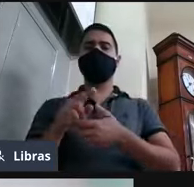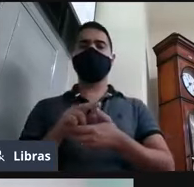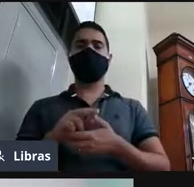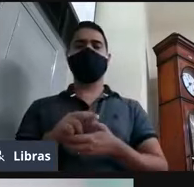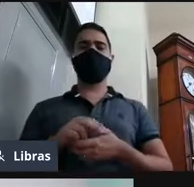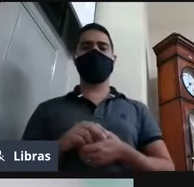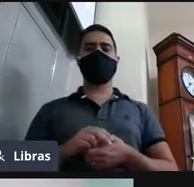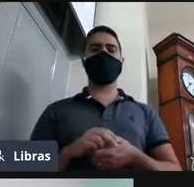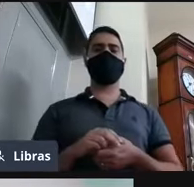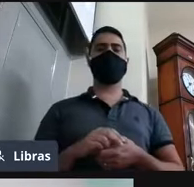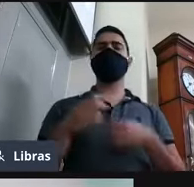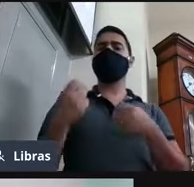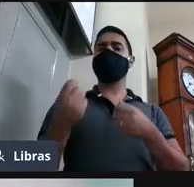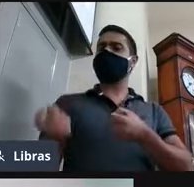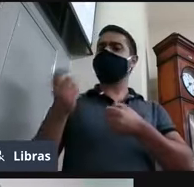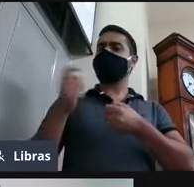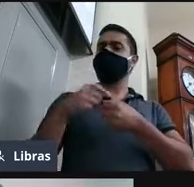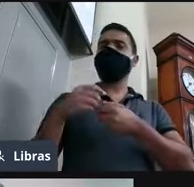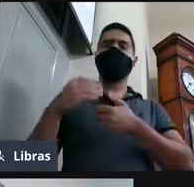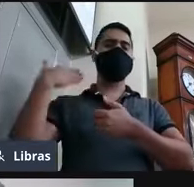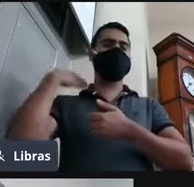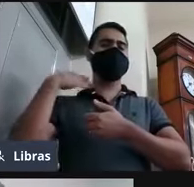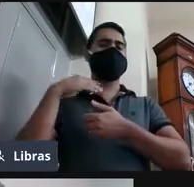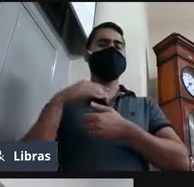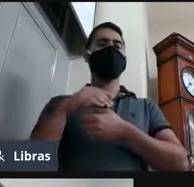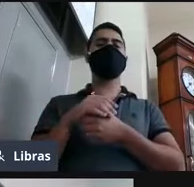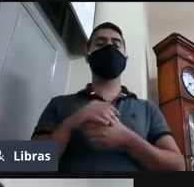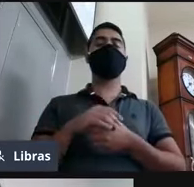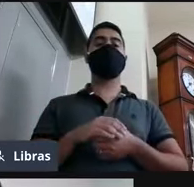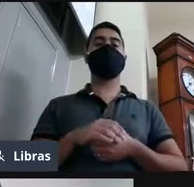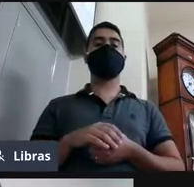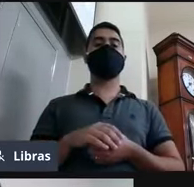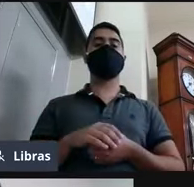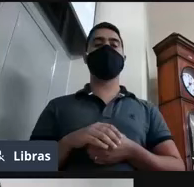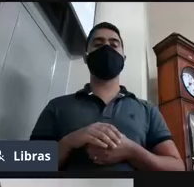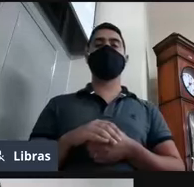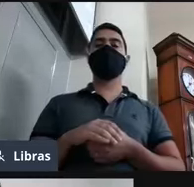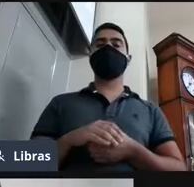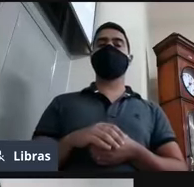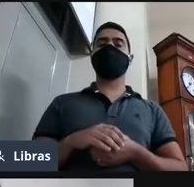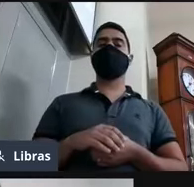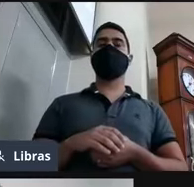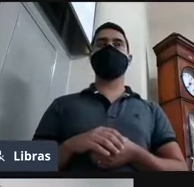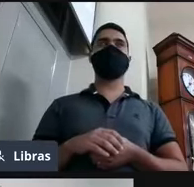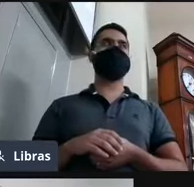que ser devolvidos aos cofres públicos. Então, eu vou para a educação.